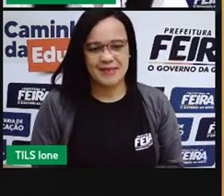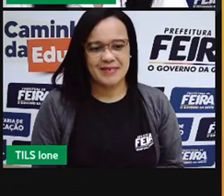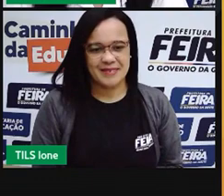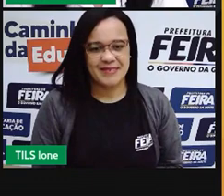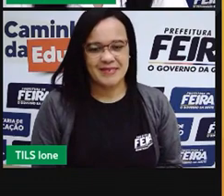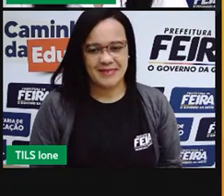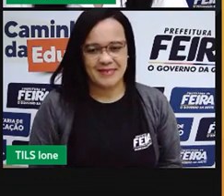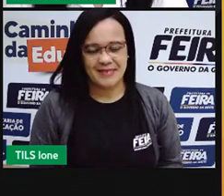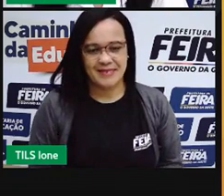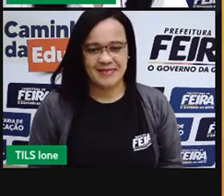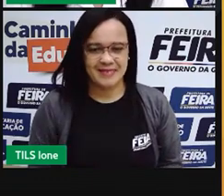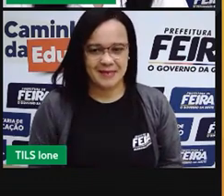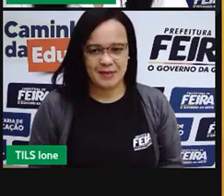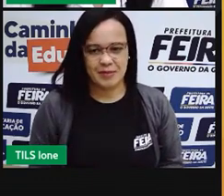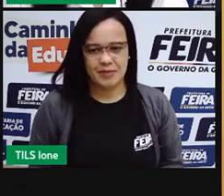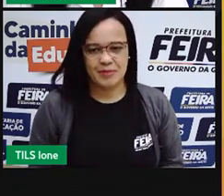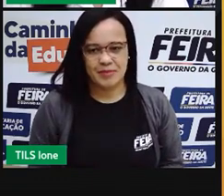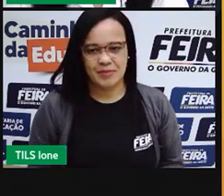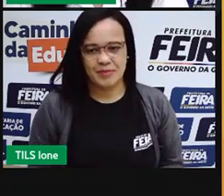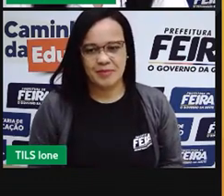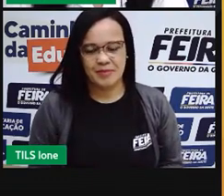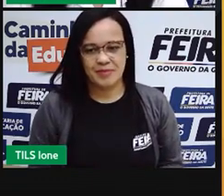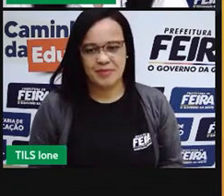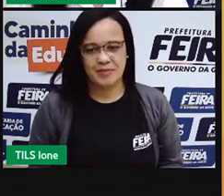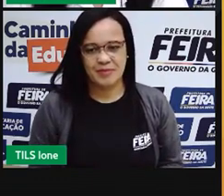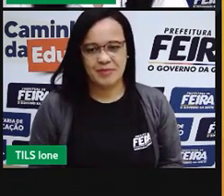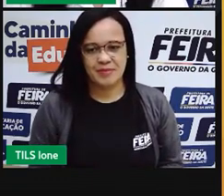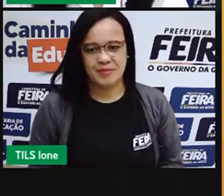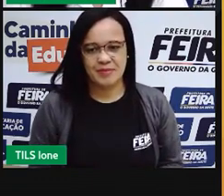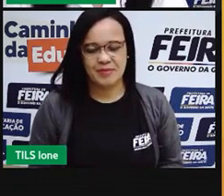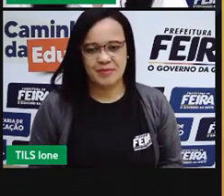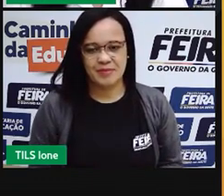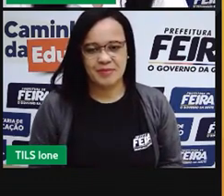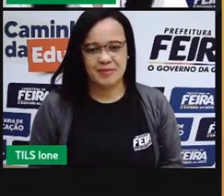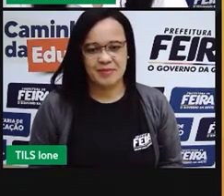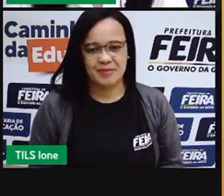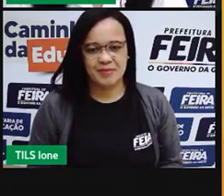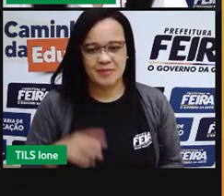Esse relógio aqui de parede. Agora vamos ver